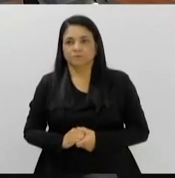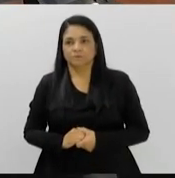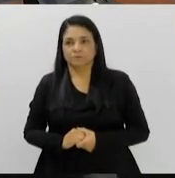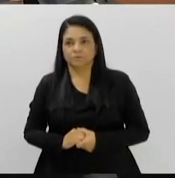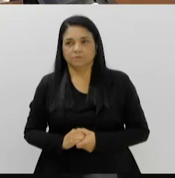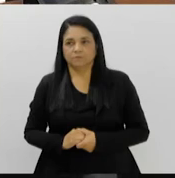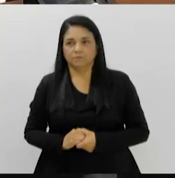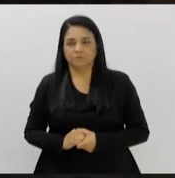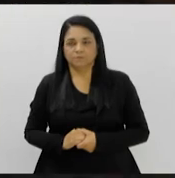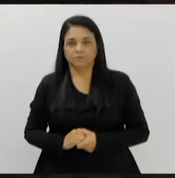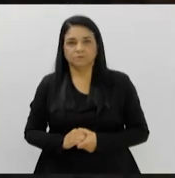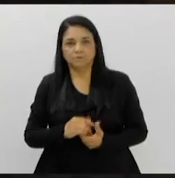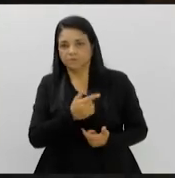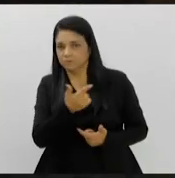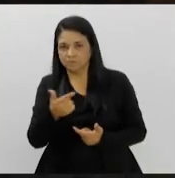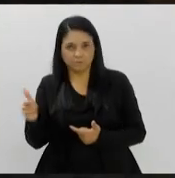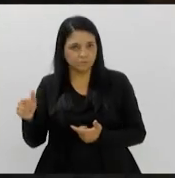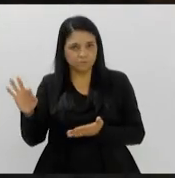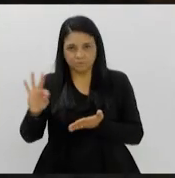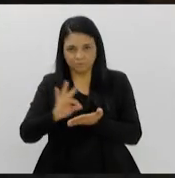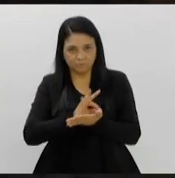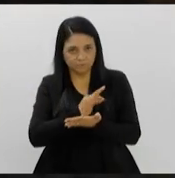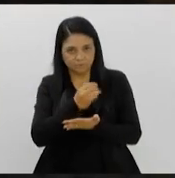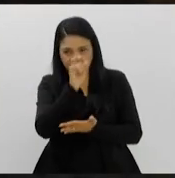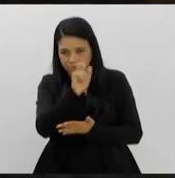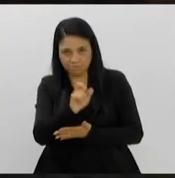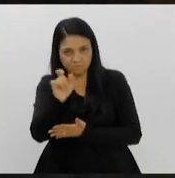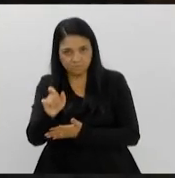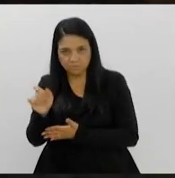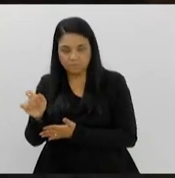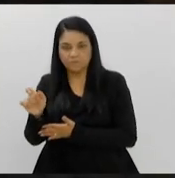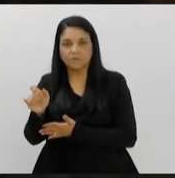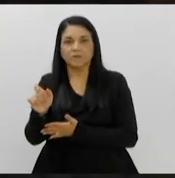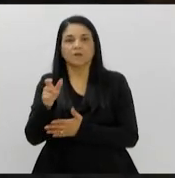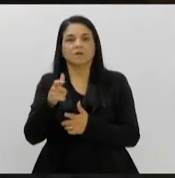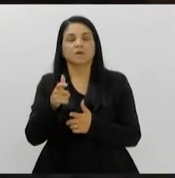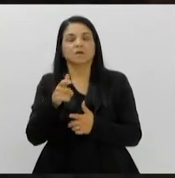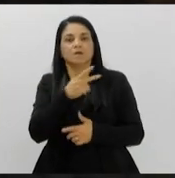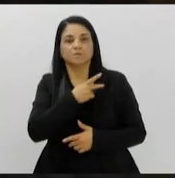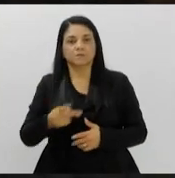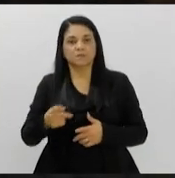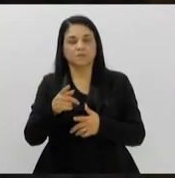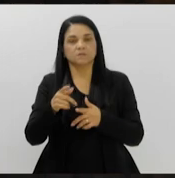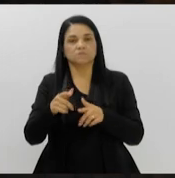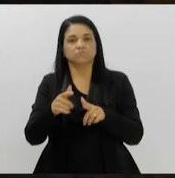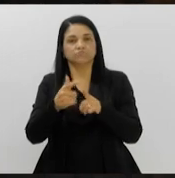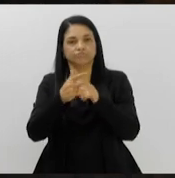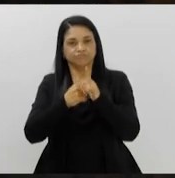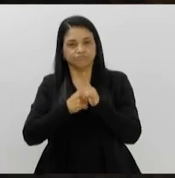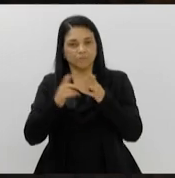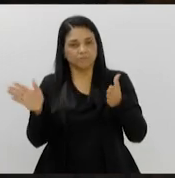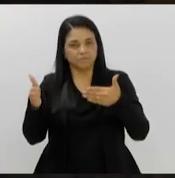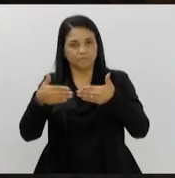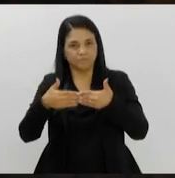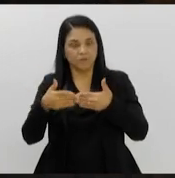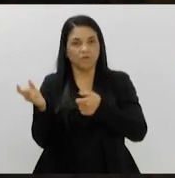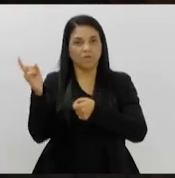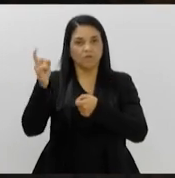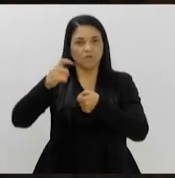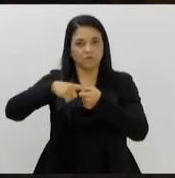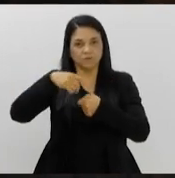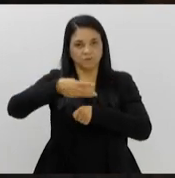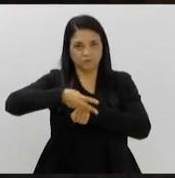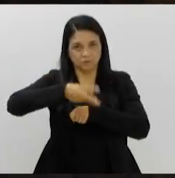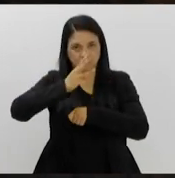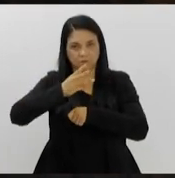presidente não havendo mais oradores inscritos a presidência suspende os trabalhos retornando às 15 horas uma boa